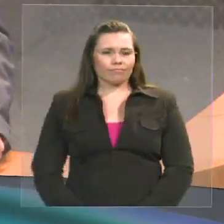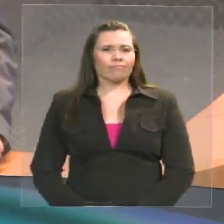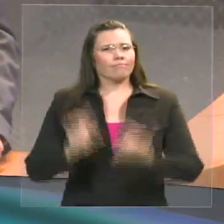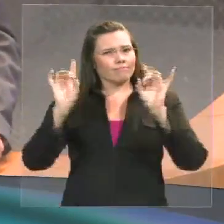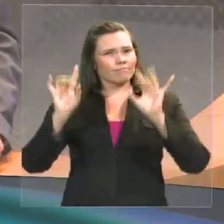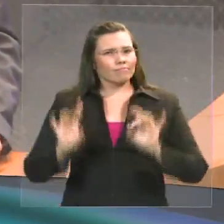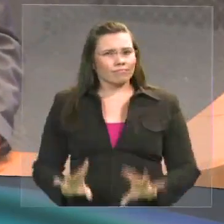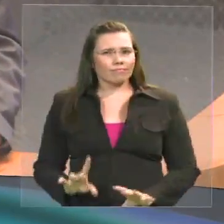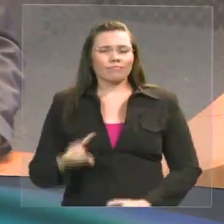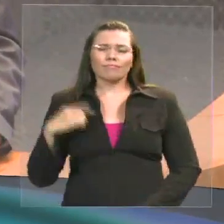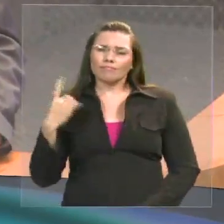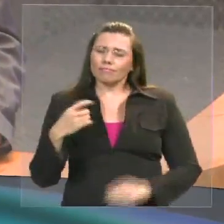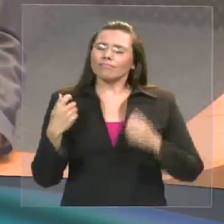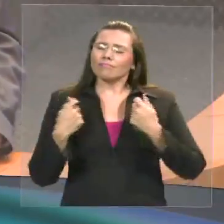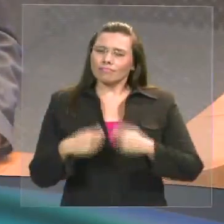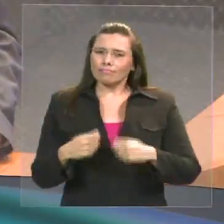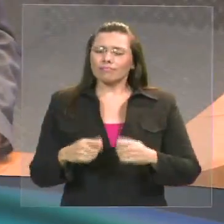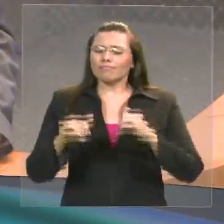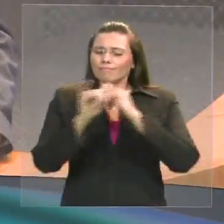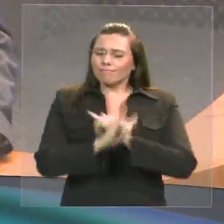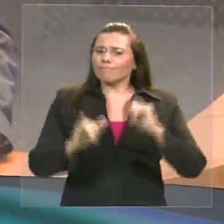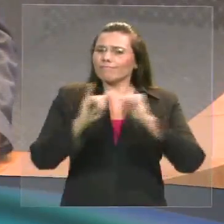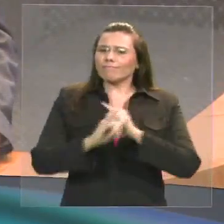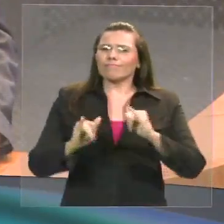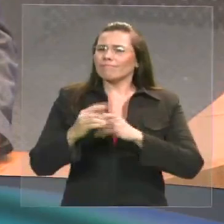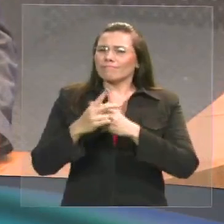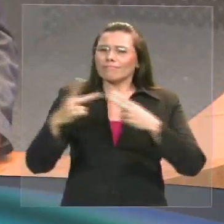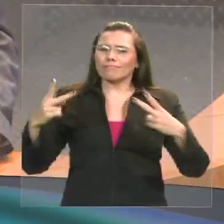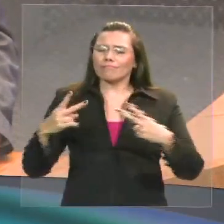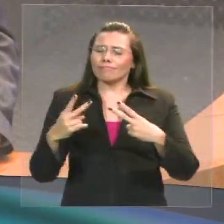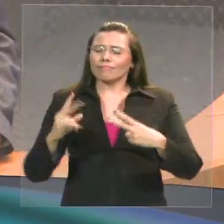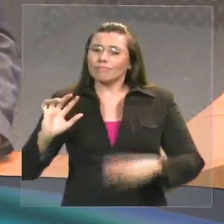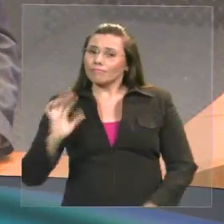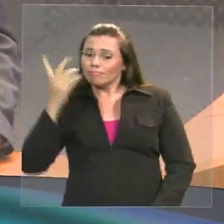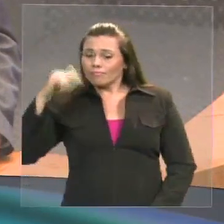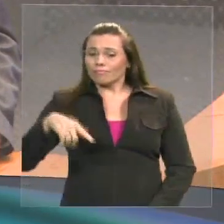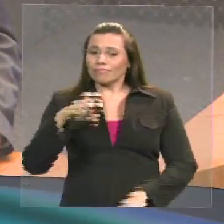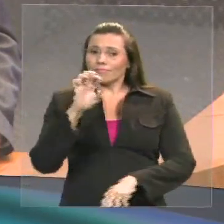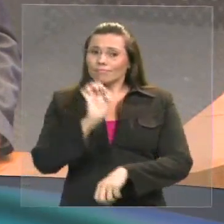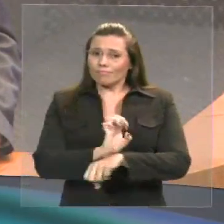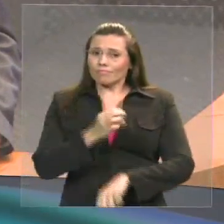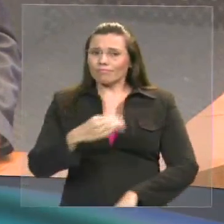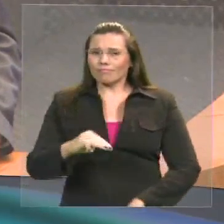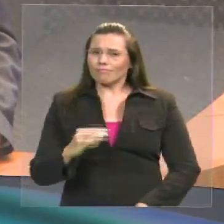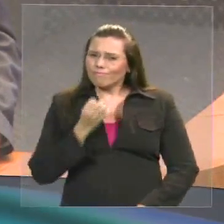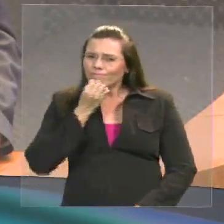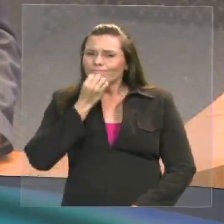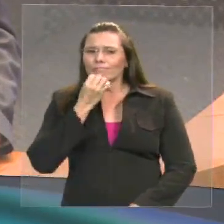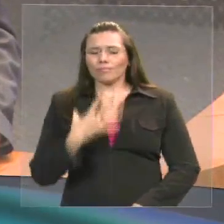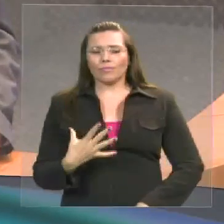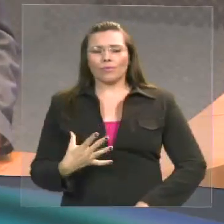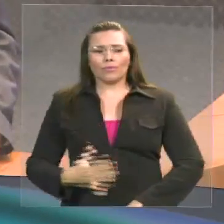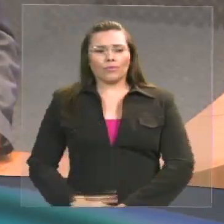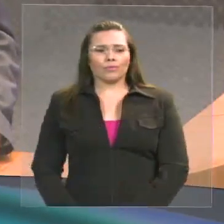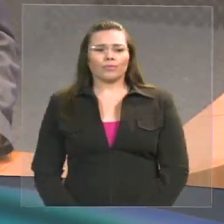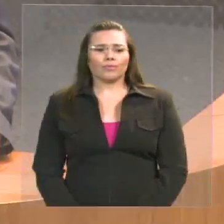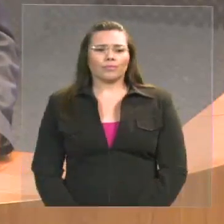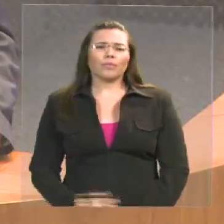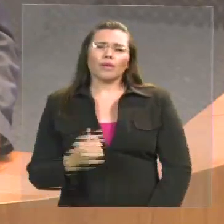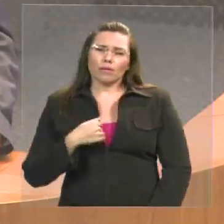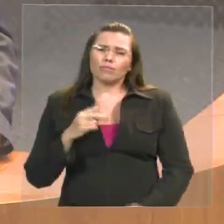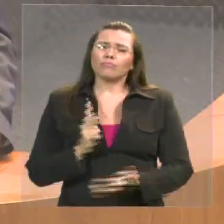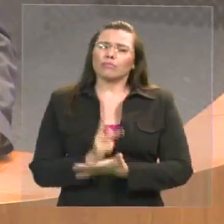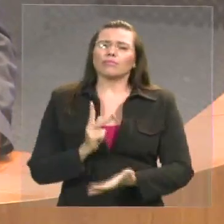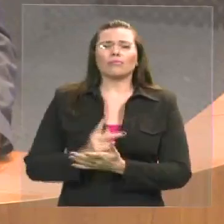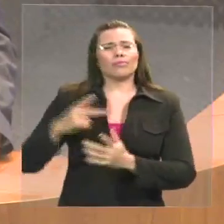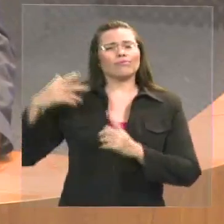boas ações que acontecem no estado do Maranhão. Tenho sido, inclusive, portador de boas novas. Sempre que possível, estamos